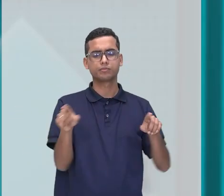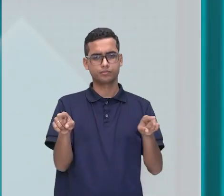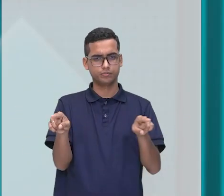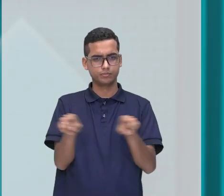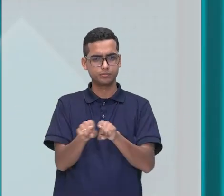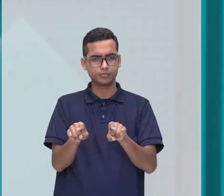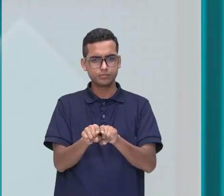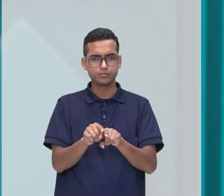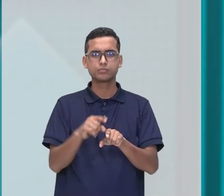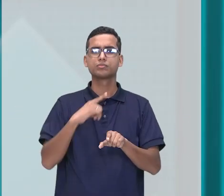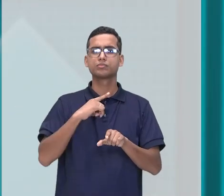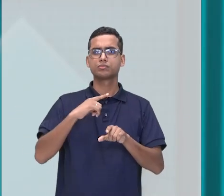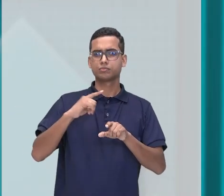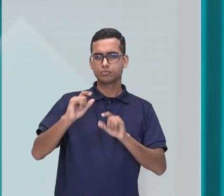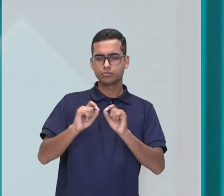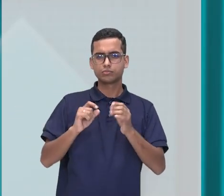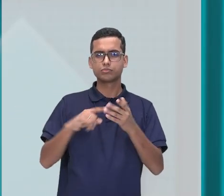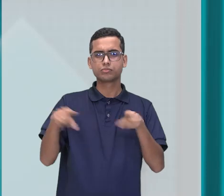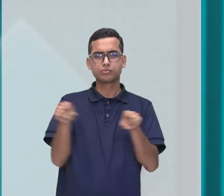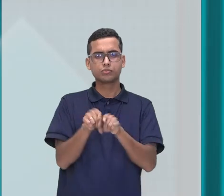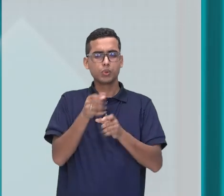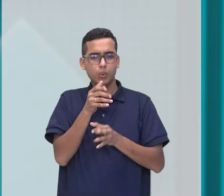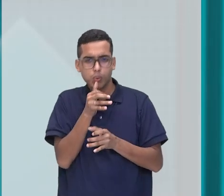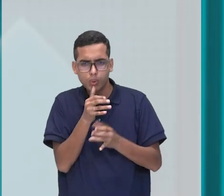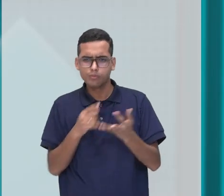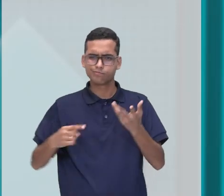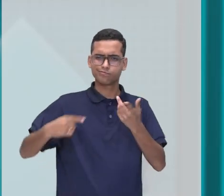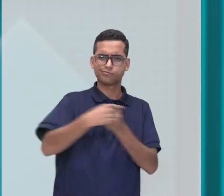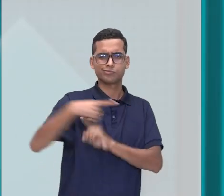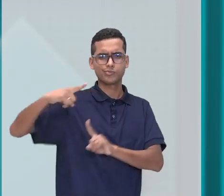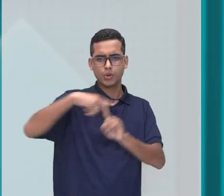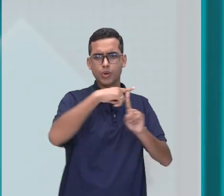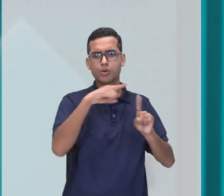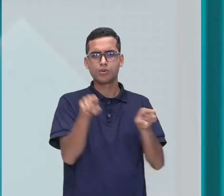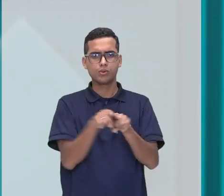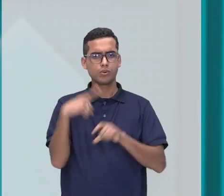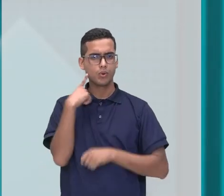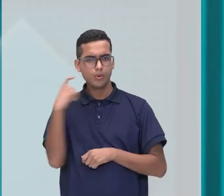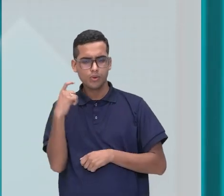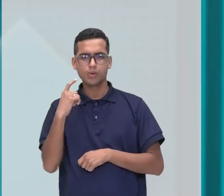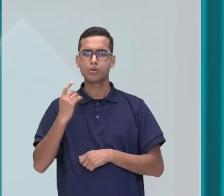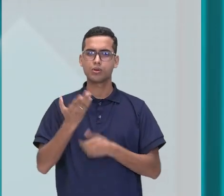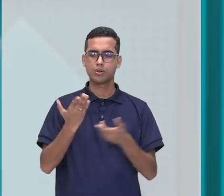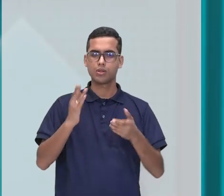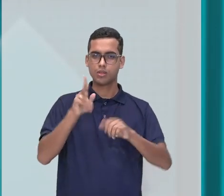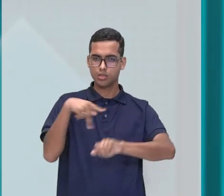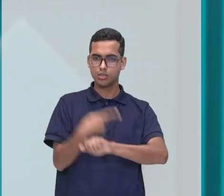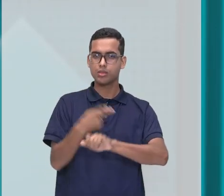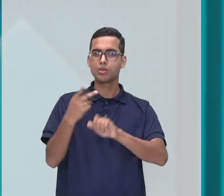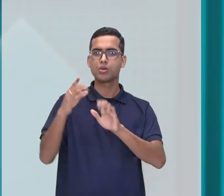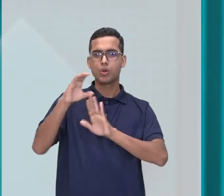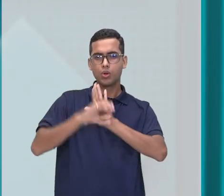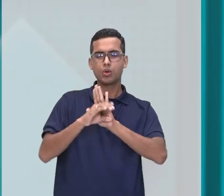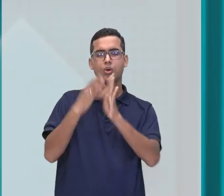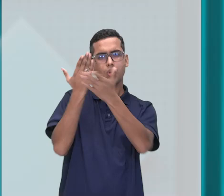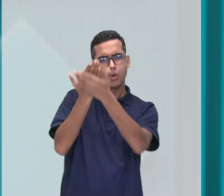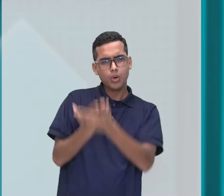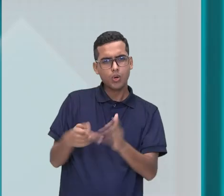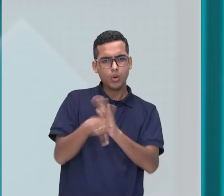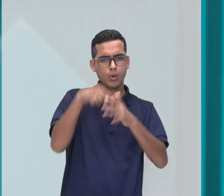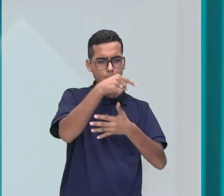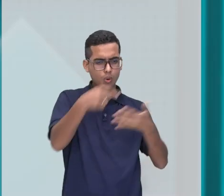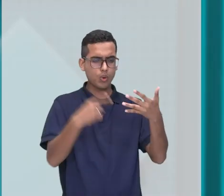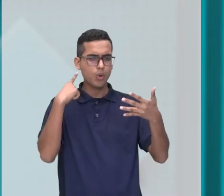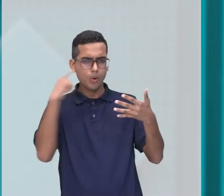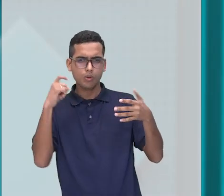cordofones, membramofones e diofones, não é isso? Então, depois de definir todos esses parâmetros do som